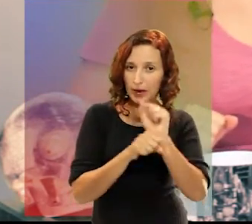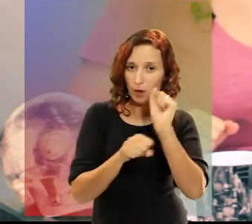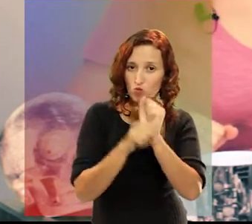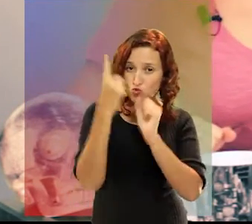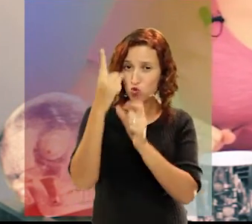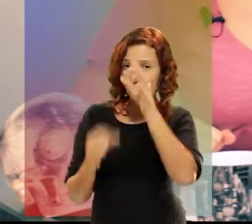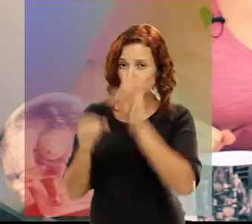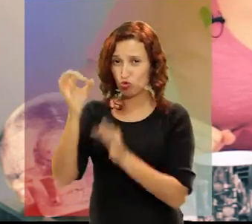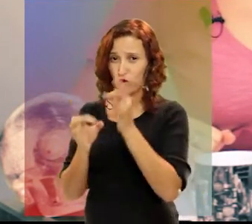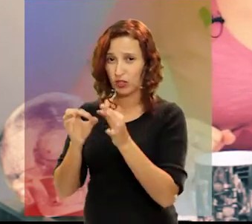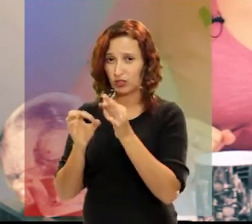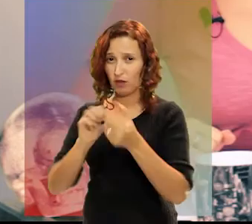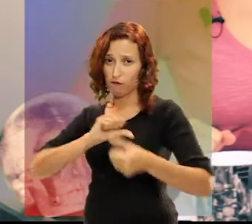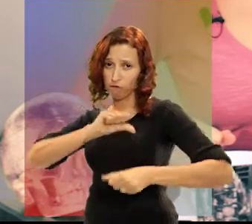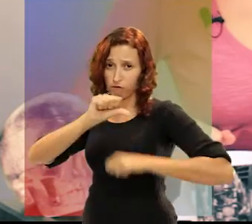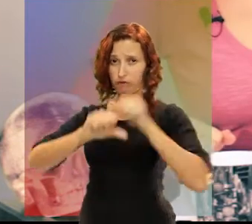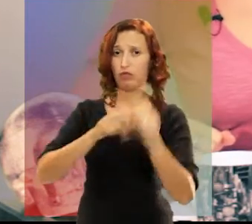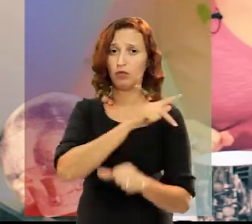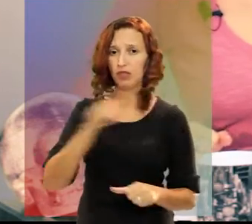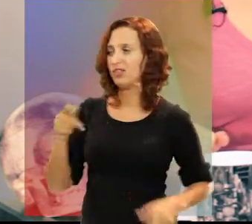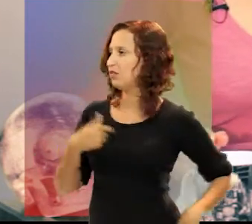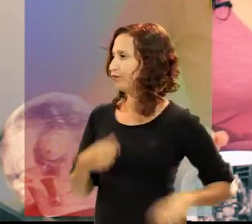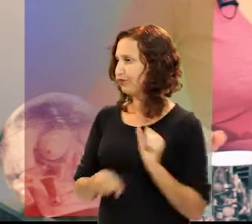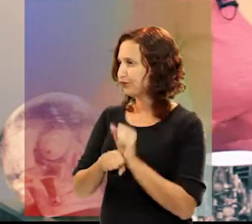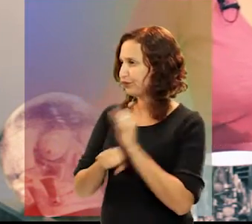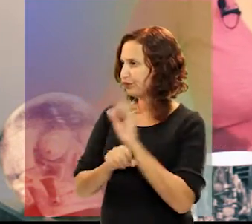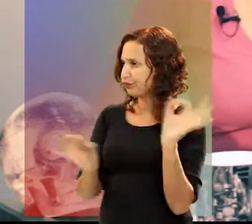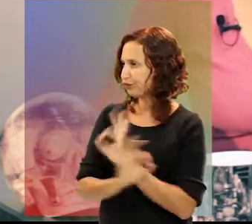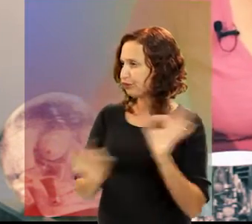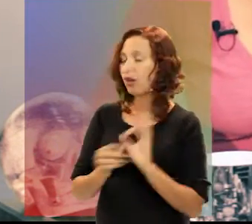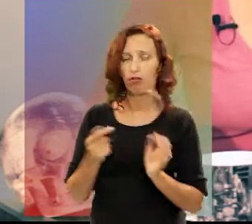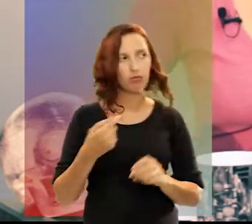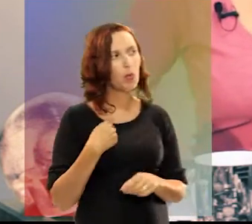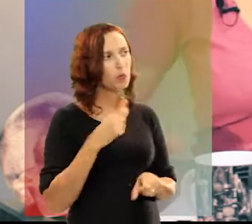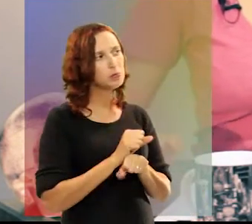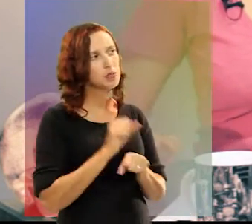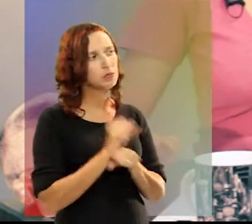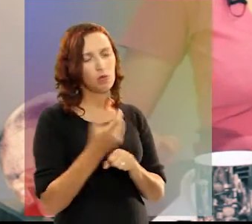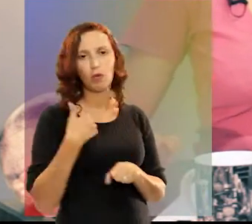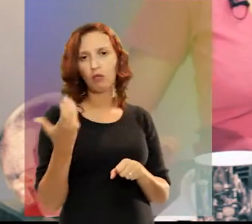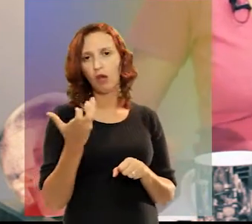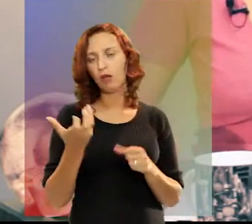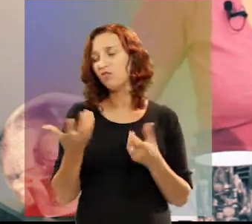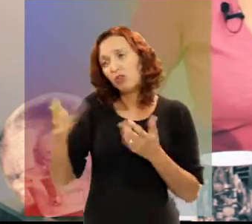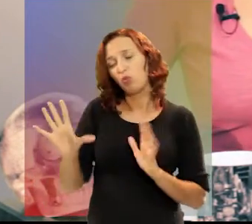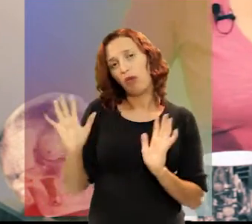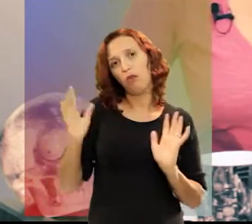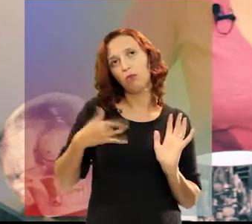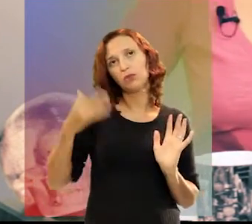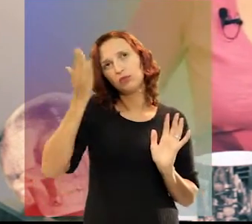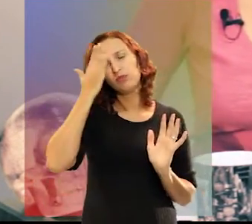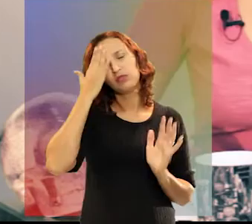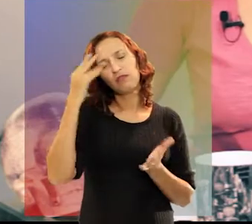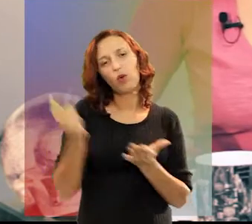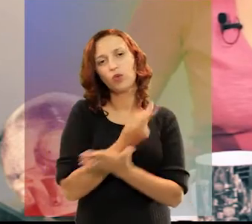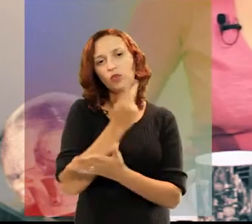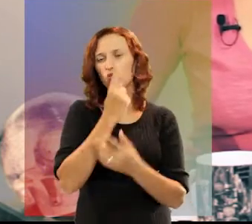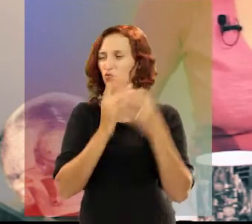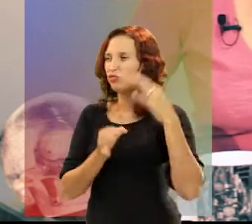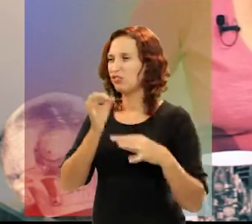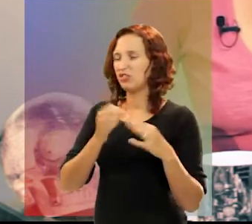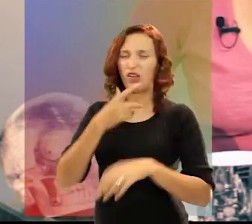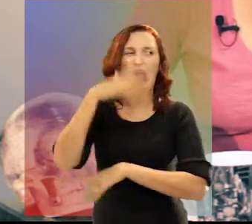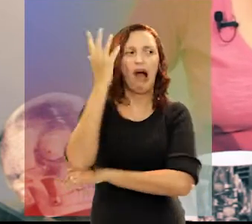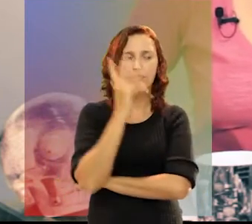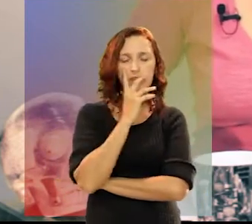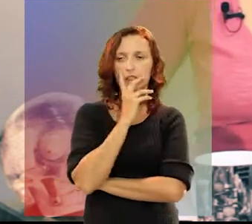que o juiz se candidate a presidente. Eu não tô esperando isso, não. Eu tô. Eu tô. Não, não quero, mas eu tô esperando, porque eu sei que vai acontecer.